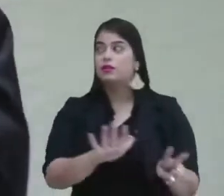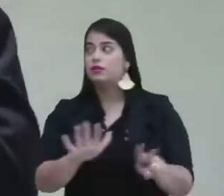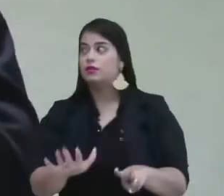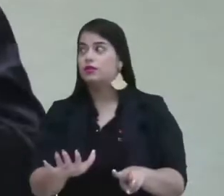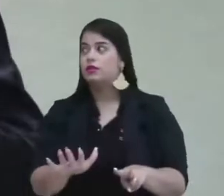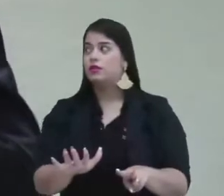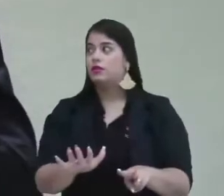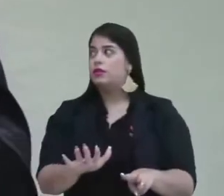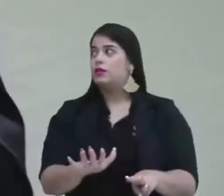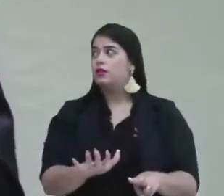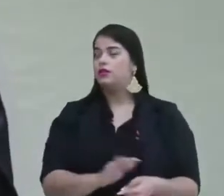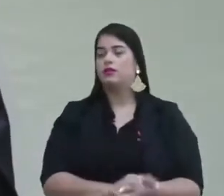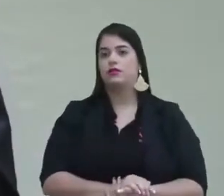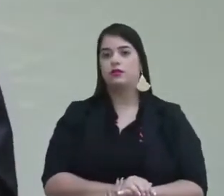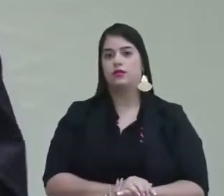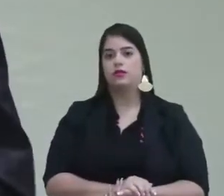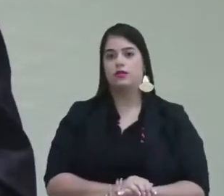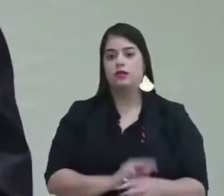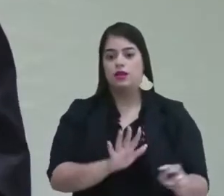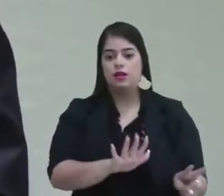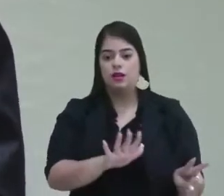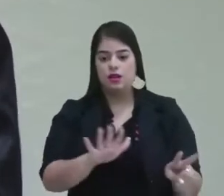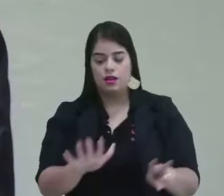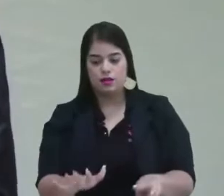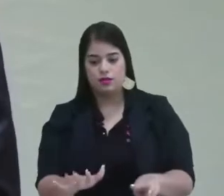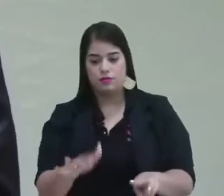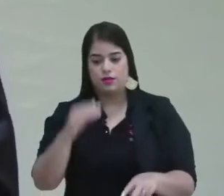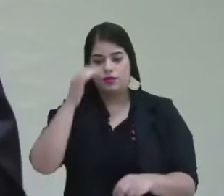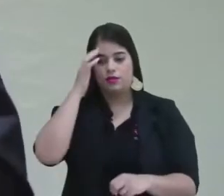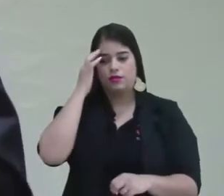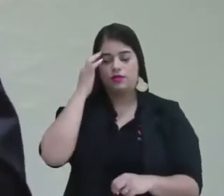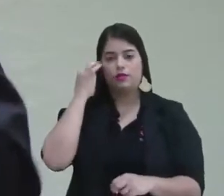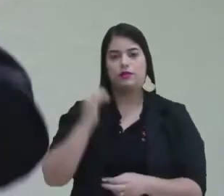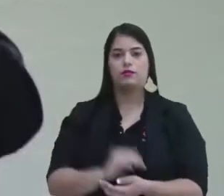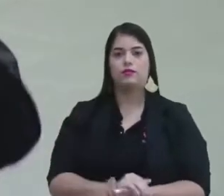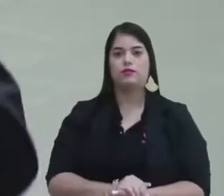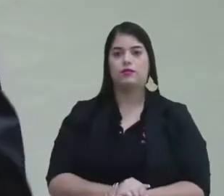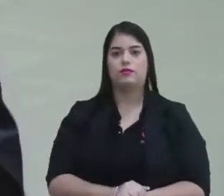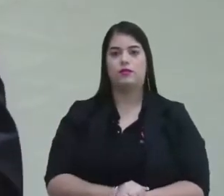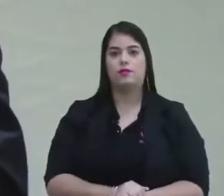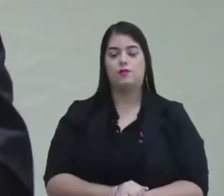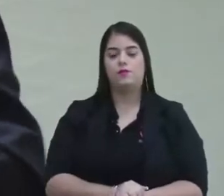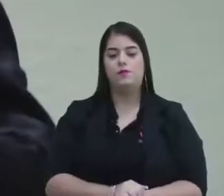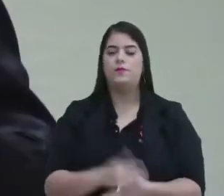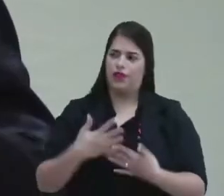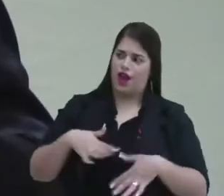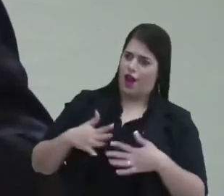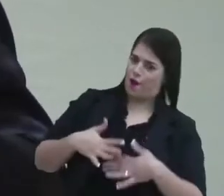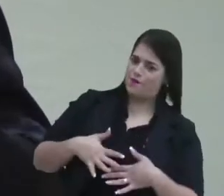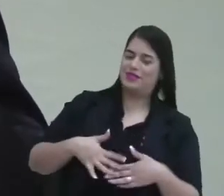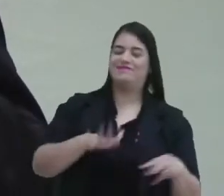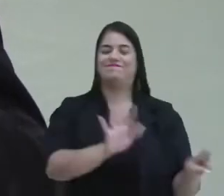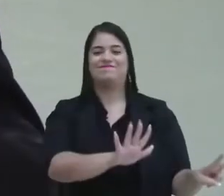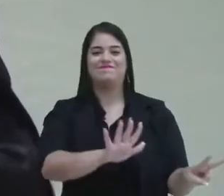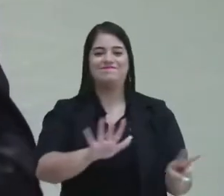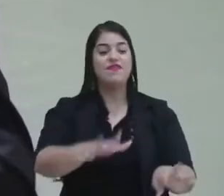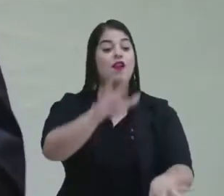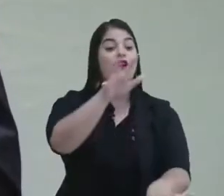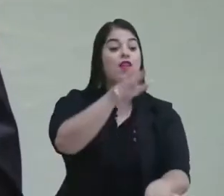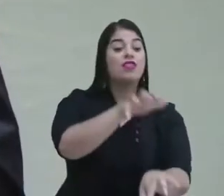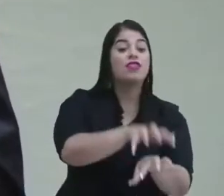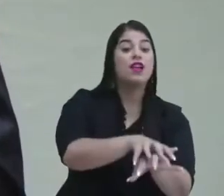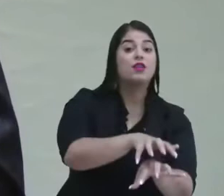Não, calma. Para não fugir do Eu assunto, sei, não, eu vou fugir do parabeniza. assunto. É a semana. A semana da